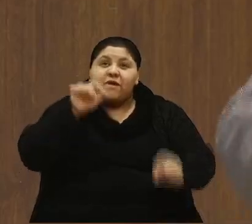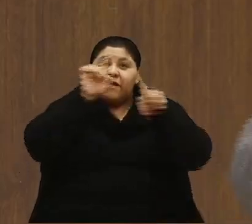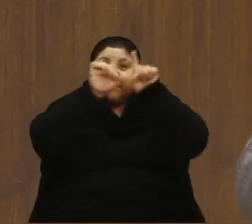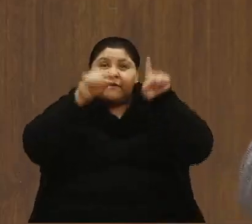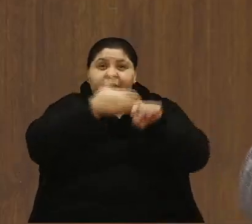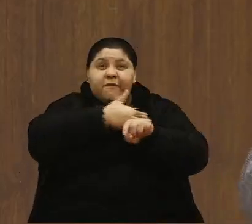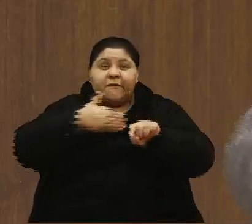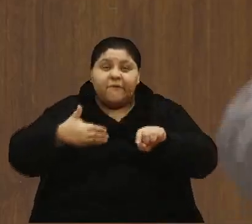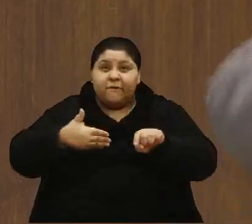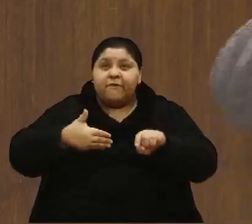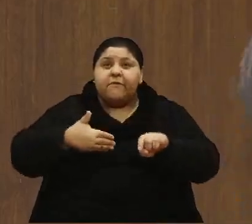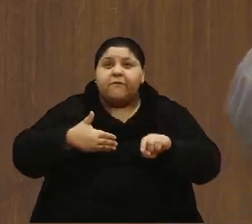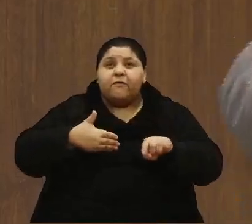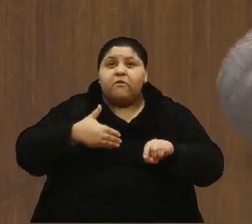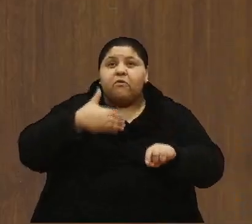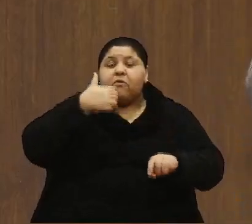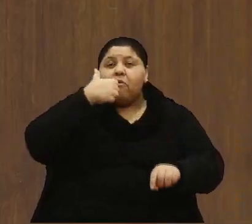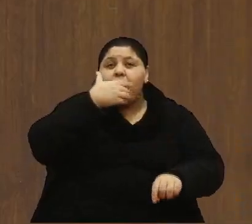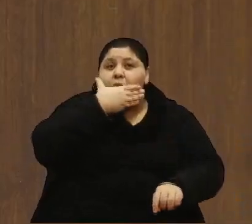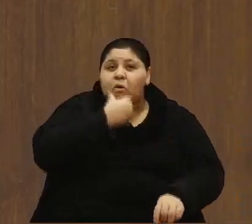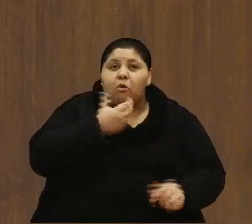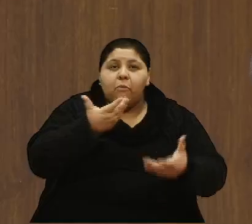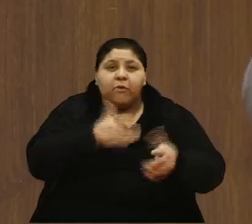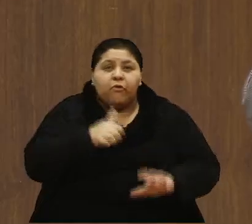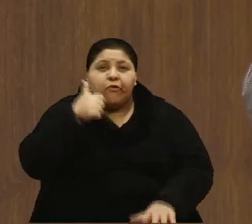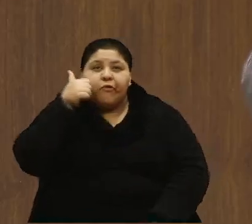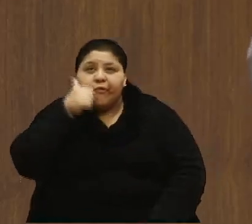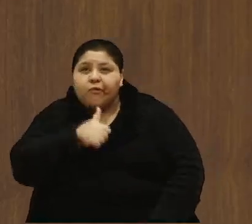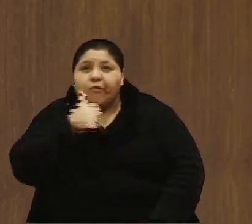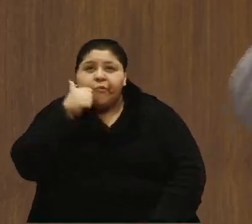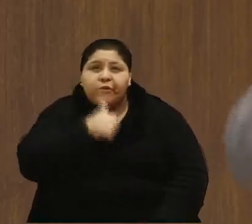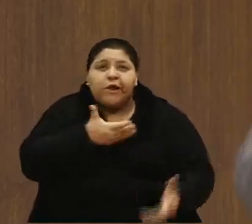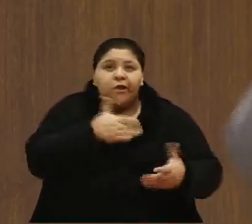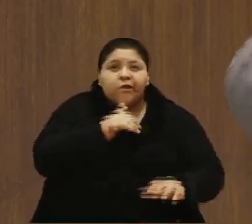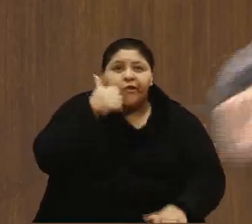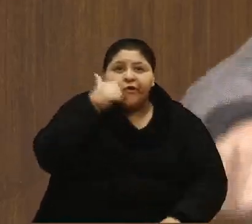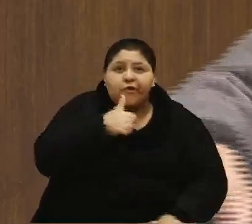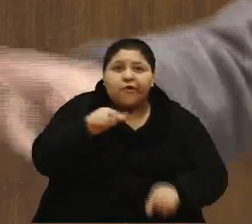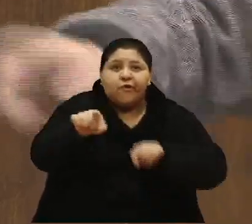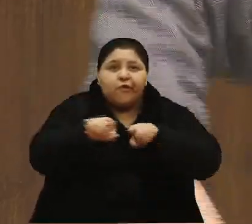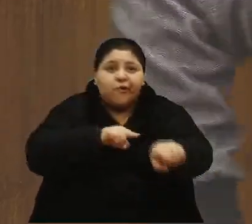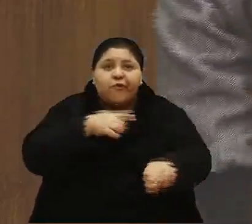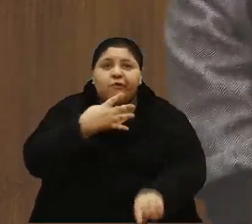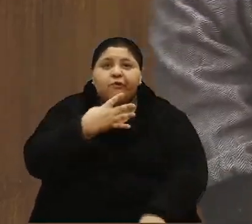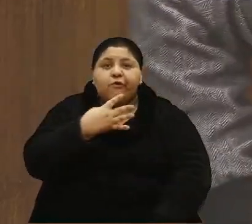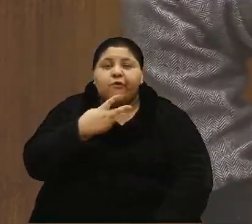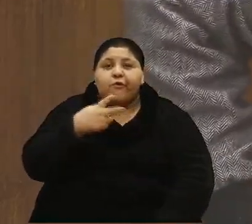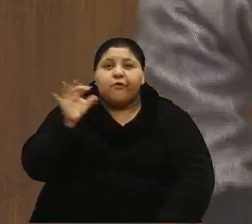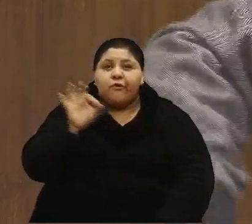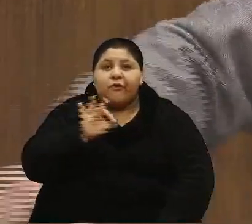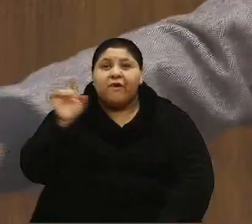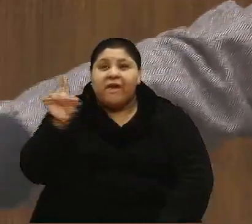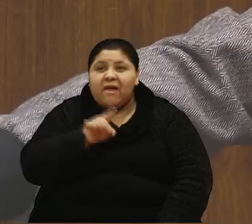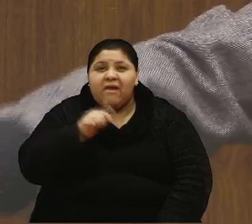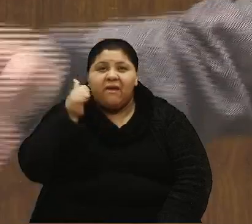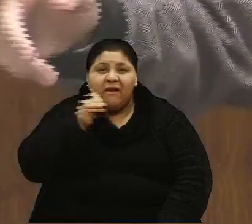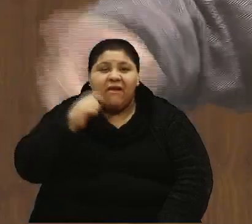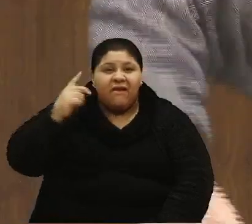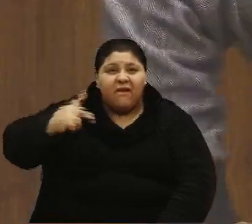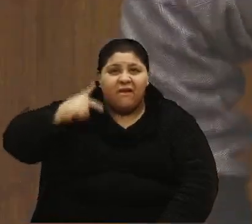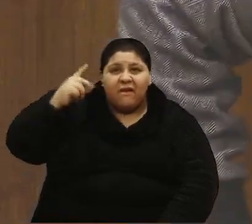homem contra mulher, homem contra homem, homem contra mulher. Numa disputa, 42% dos que acessam mulheres. Na